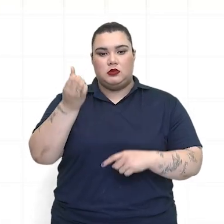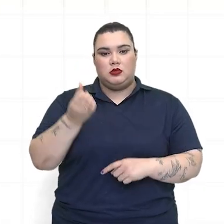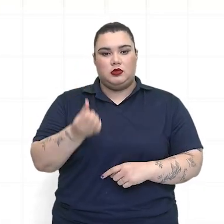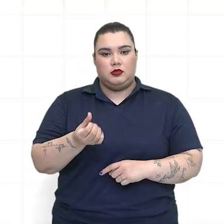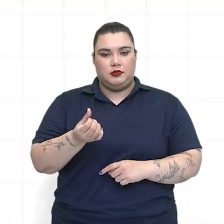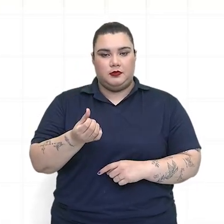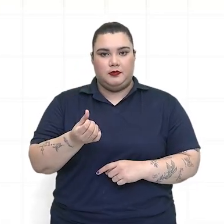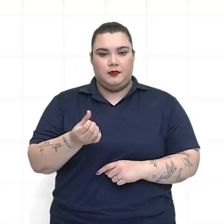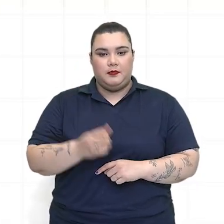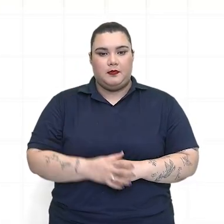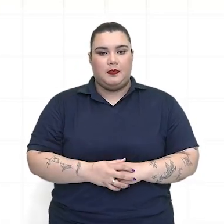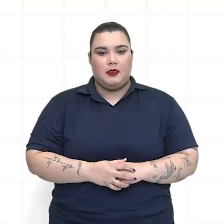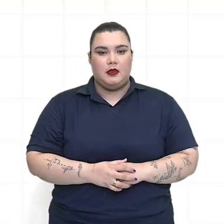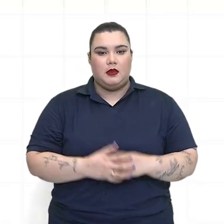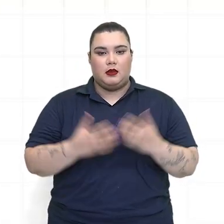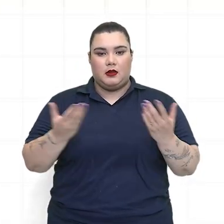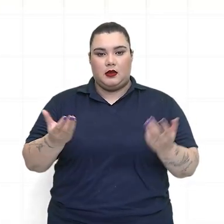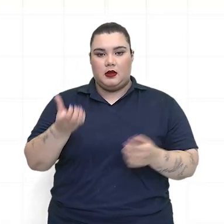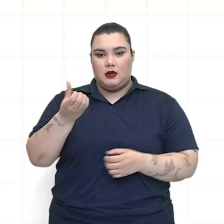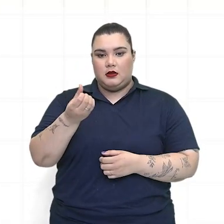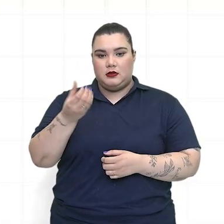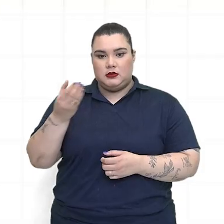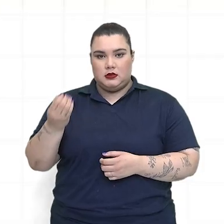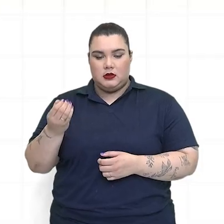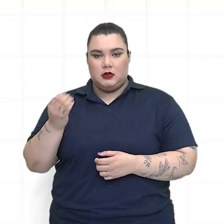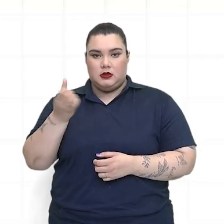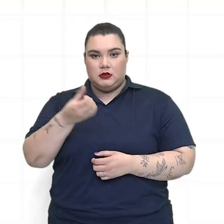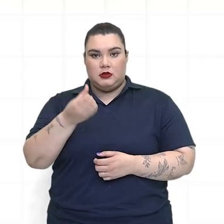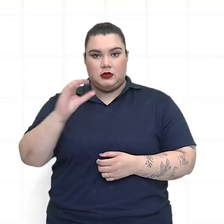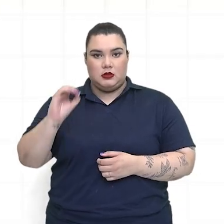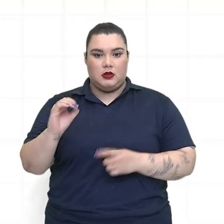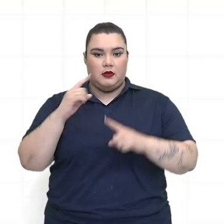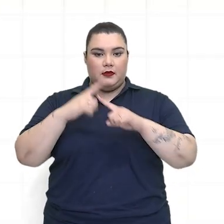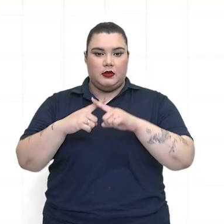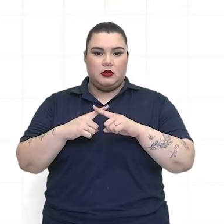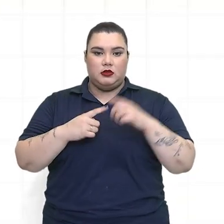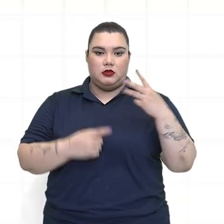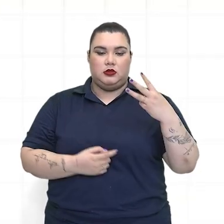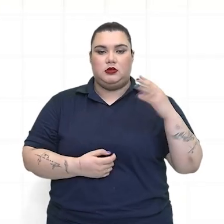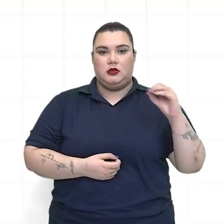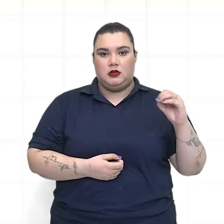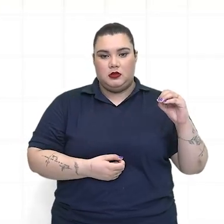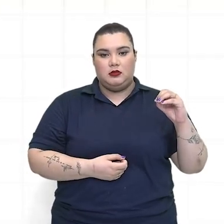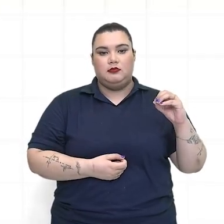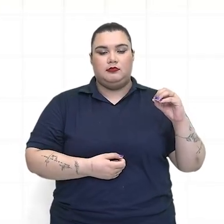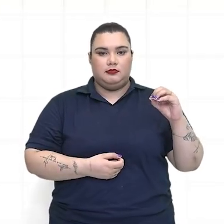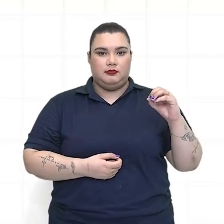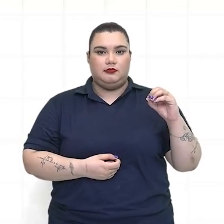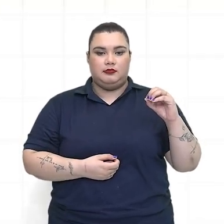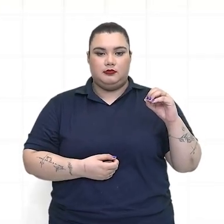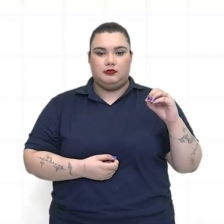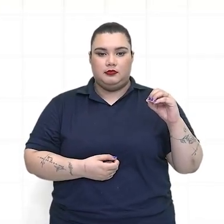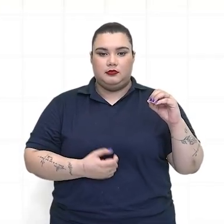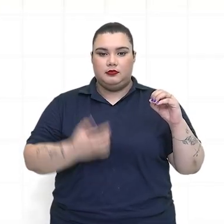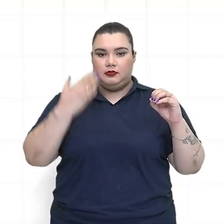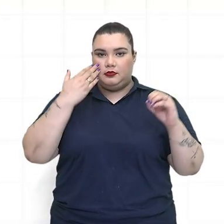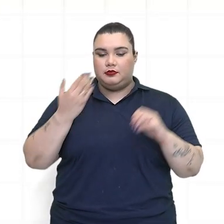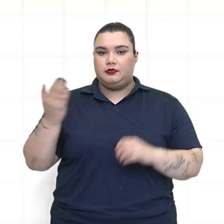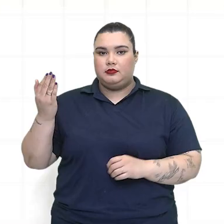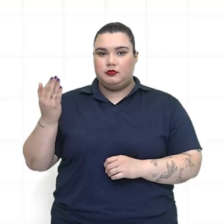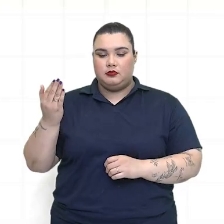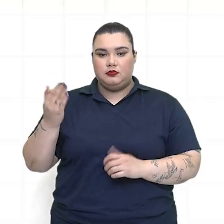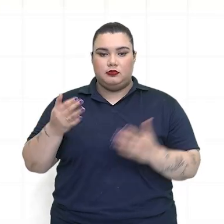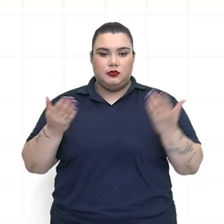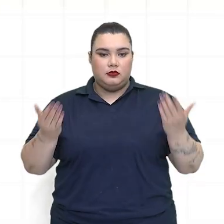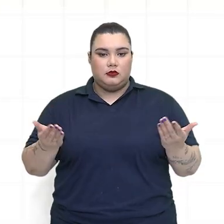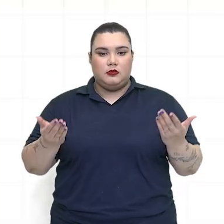6. Aí eu vou pegar esse 60 e multiplicar com o outro fator que não foi trabalhado, que no caso aqui é quem? O